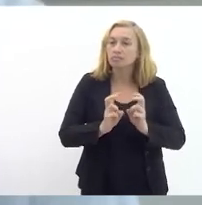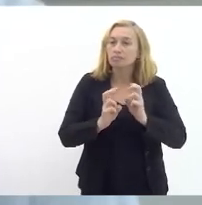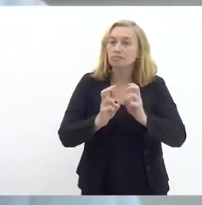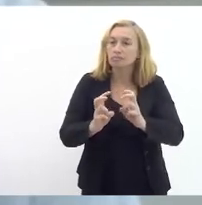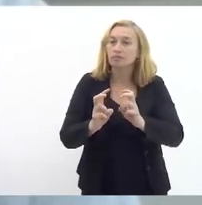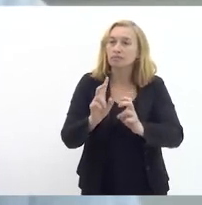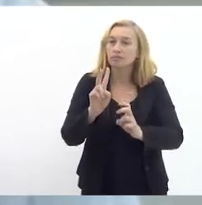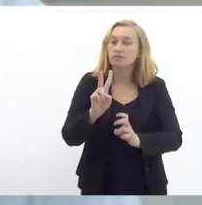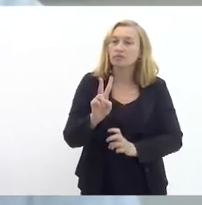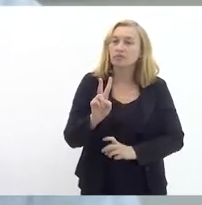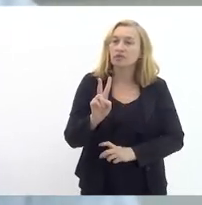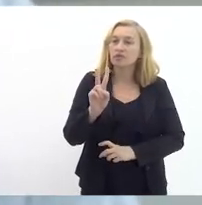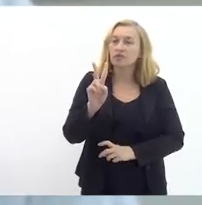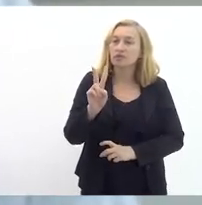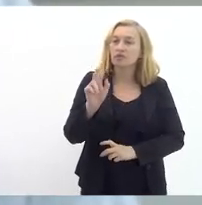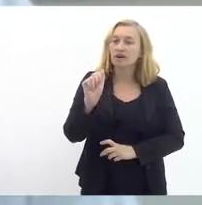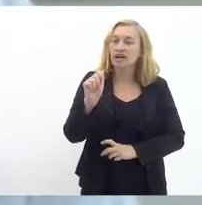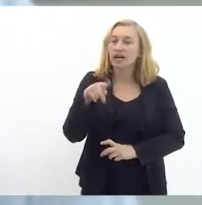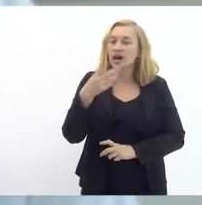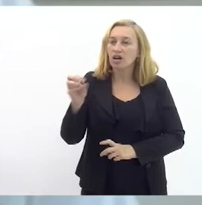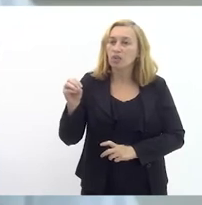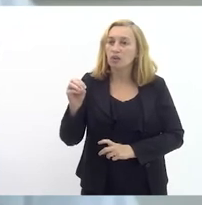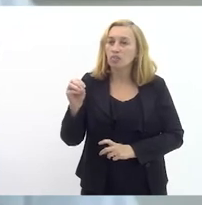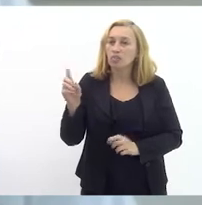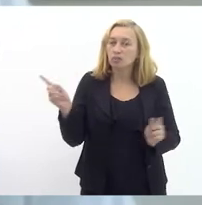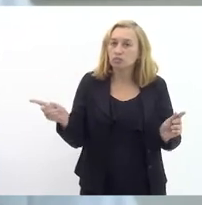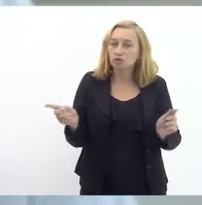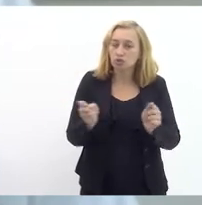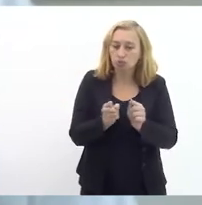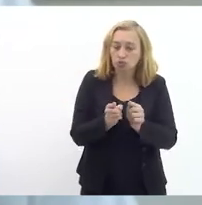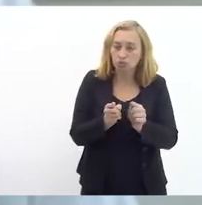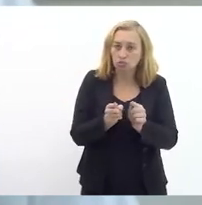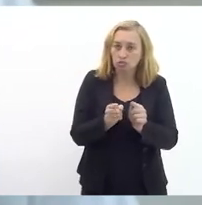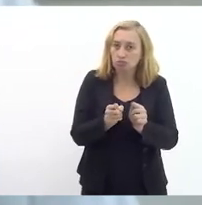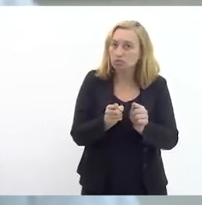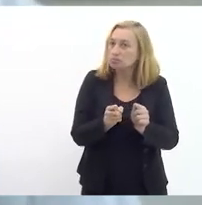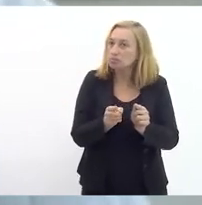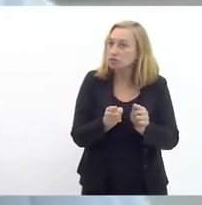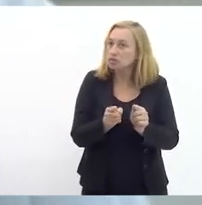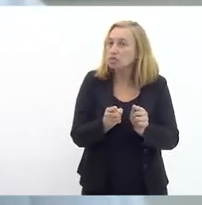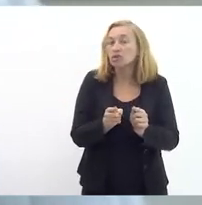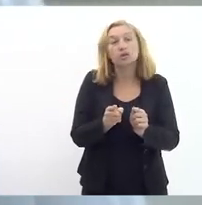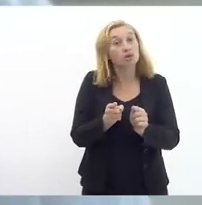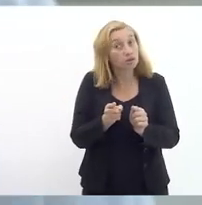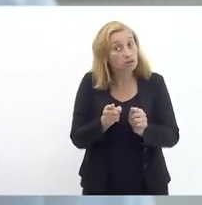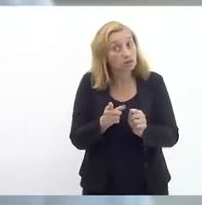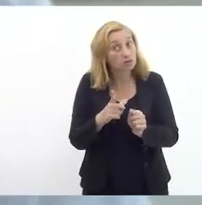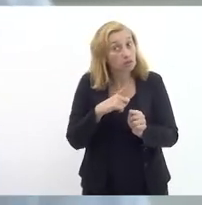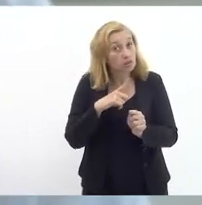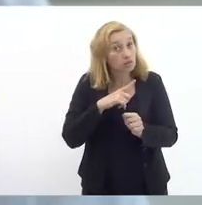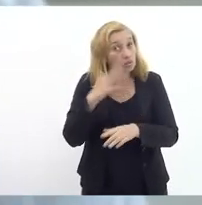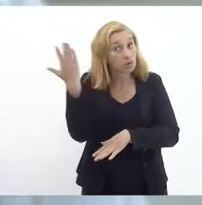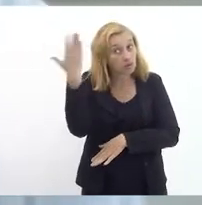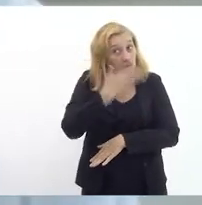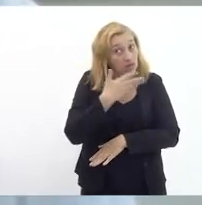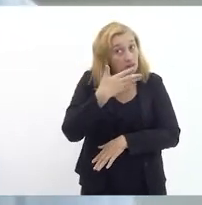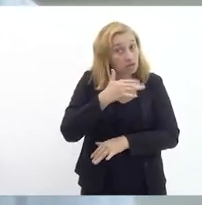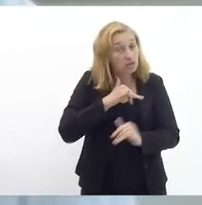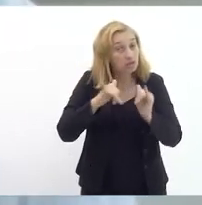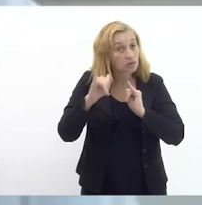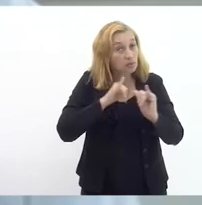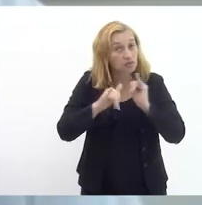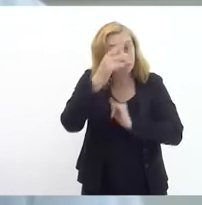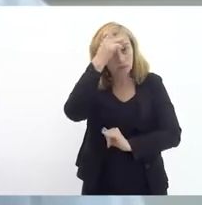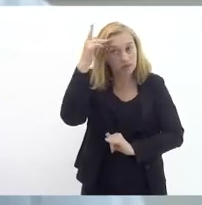vagões menores? Isto eu tenho efetiva comprovação de informação do